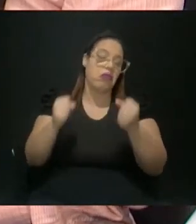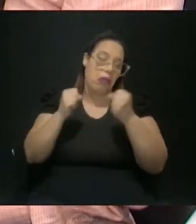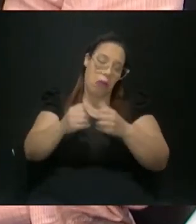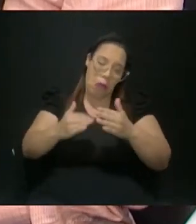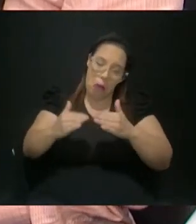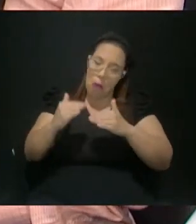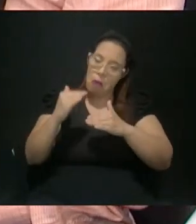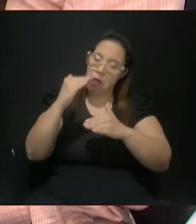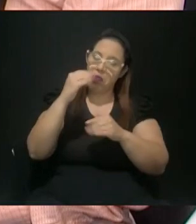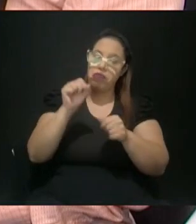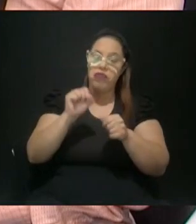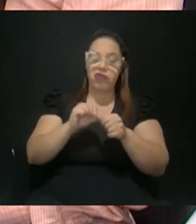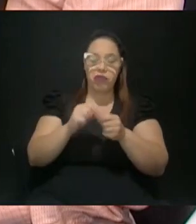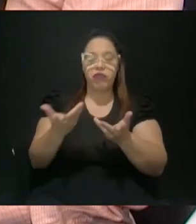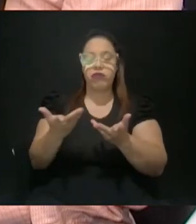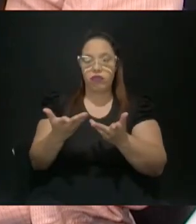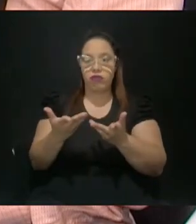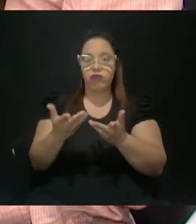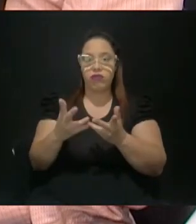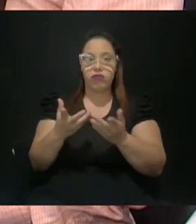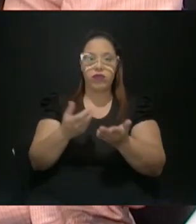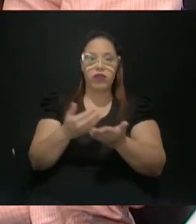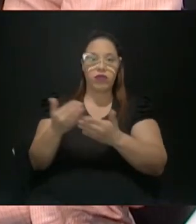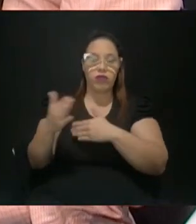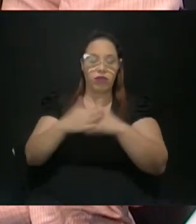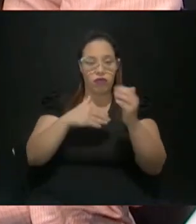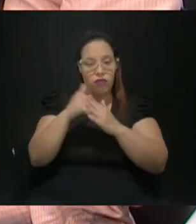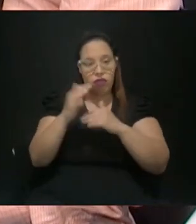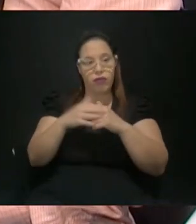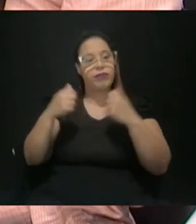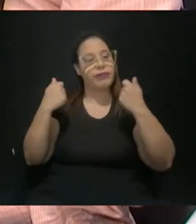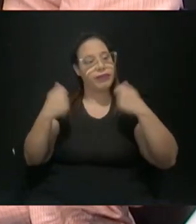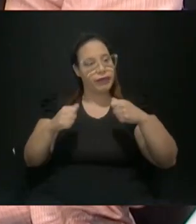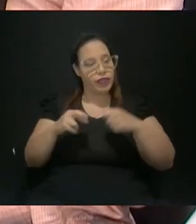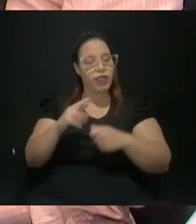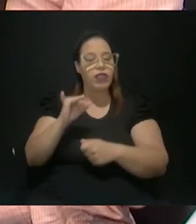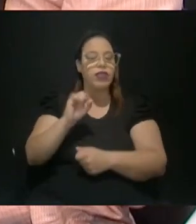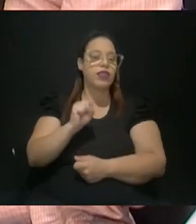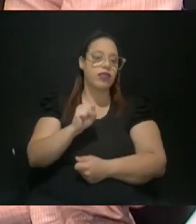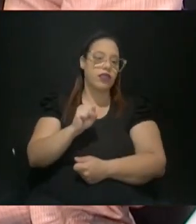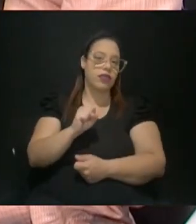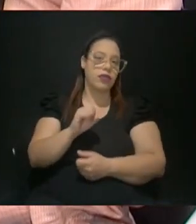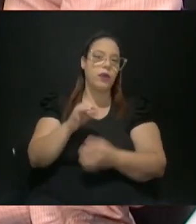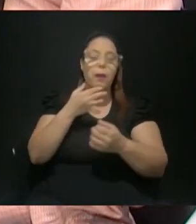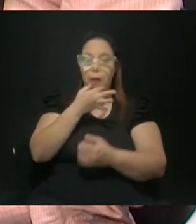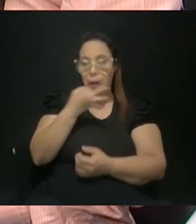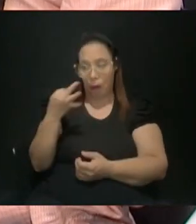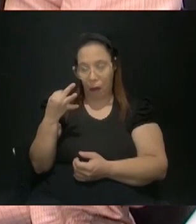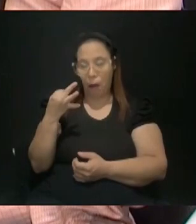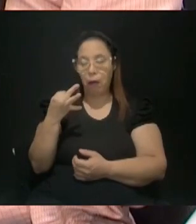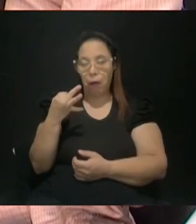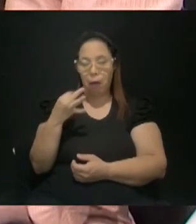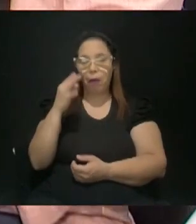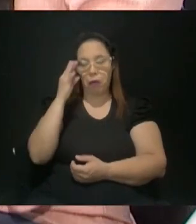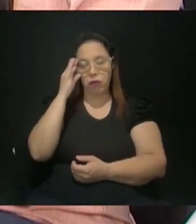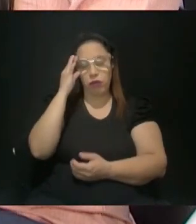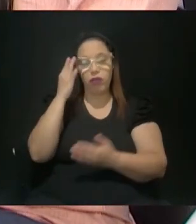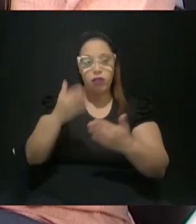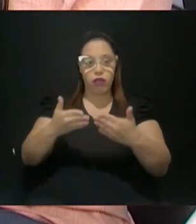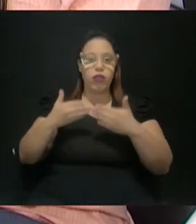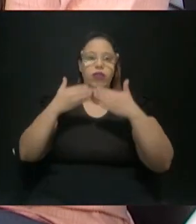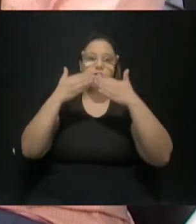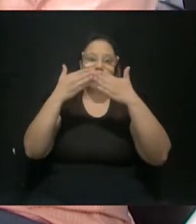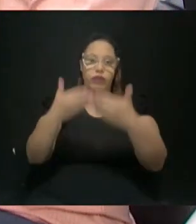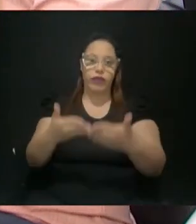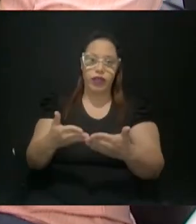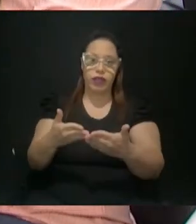faz como produto e serviço, ela precisa ter a rede bem equalizada para poder oferecer o que ela oferece. Quais